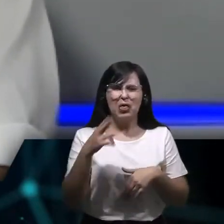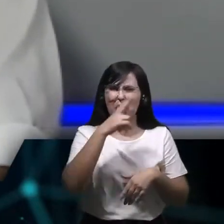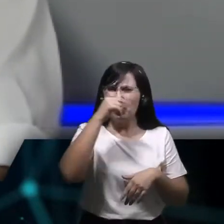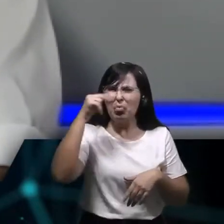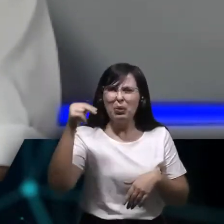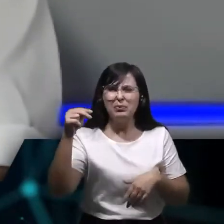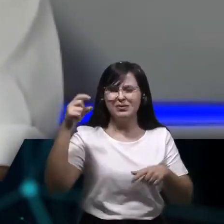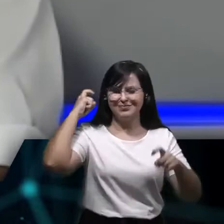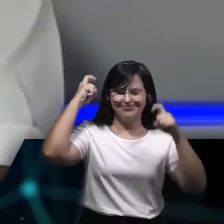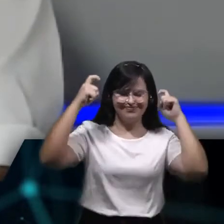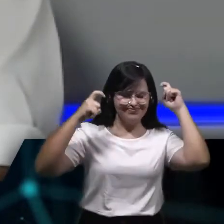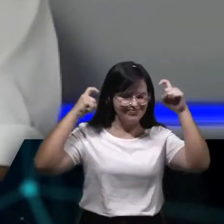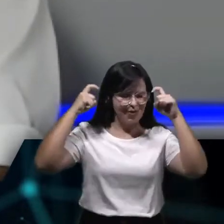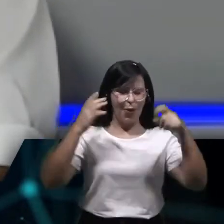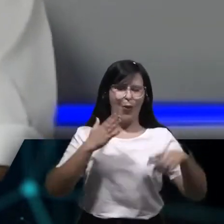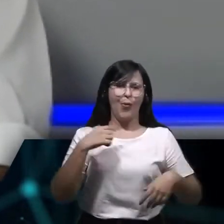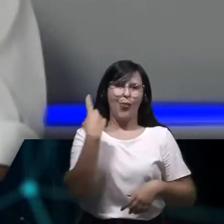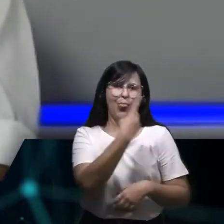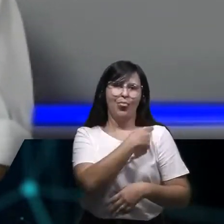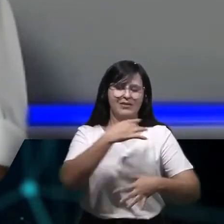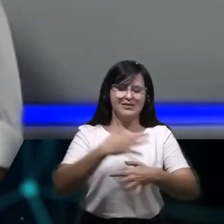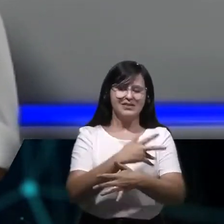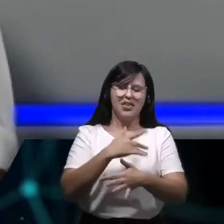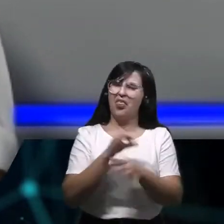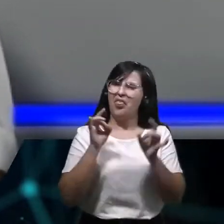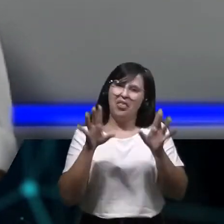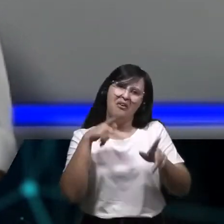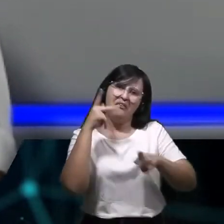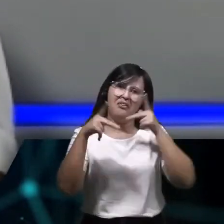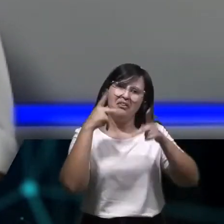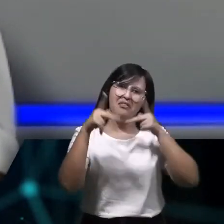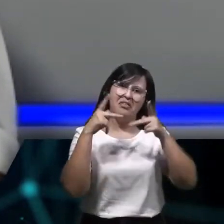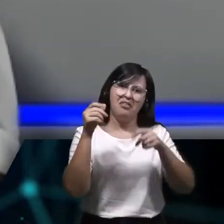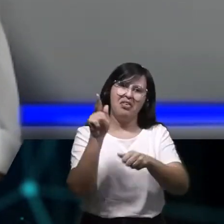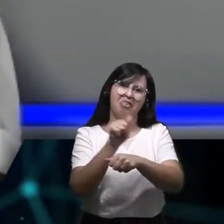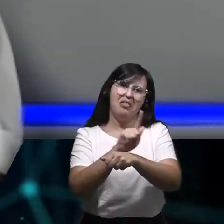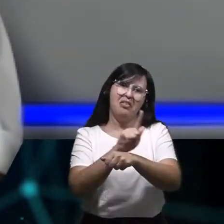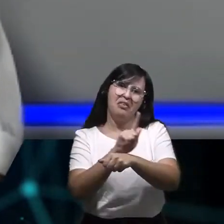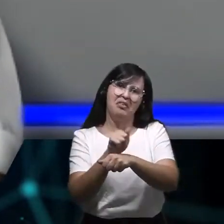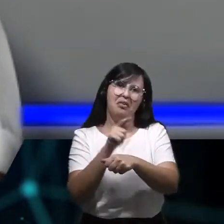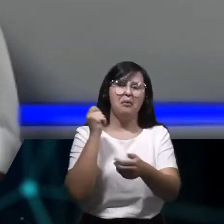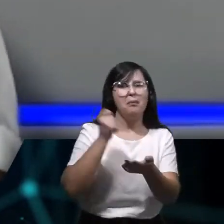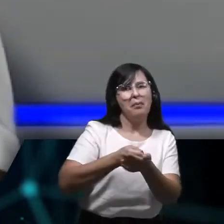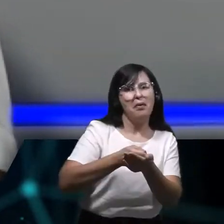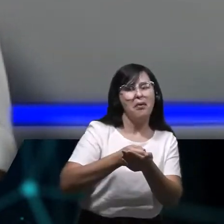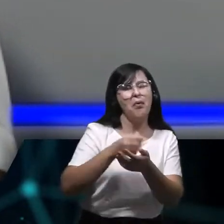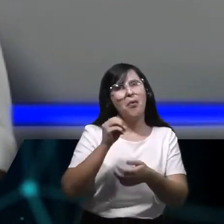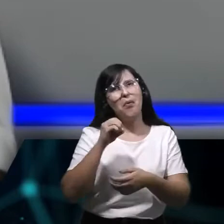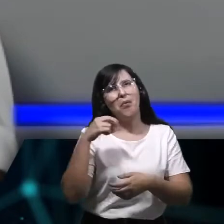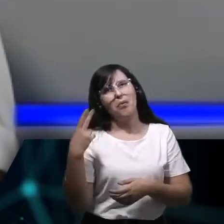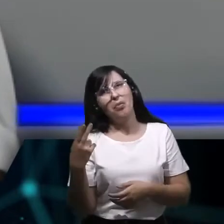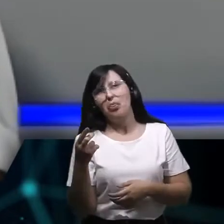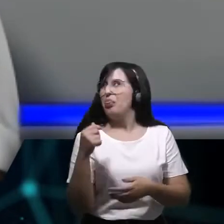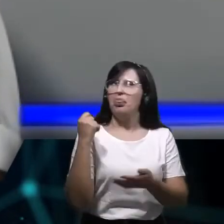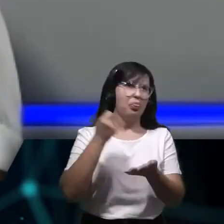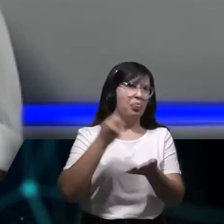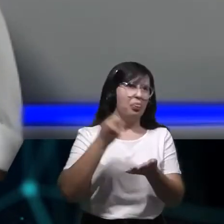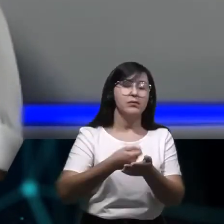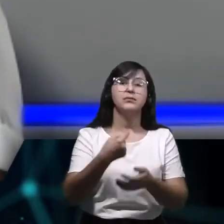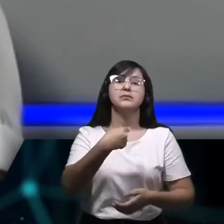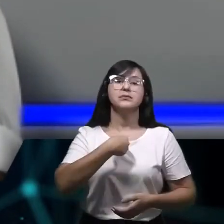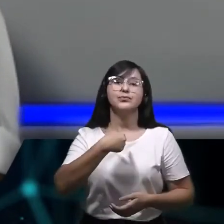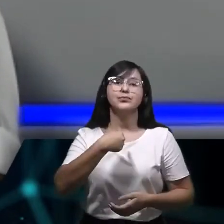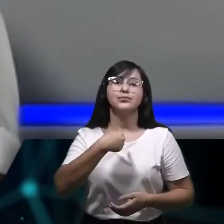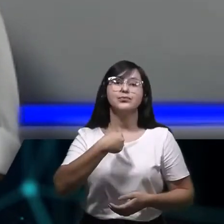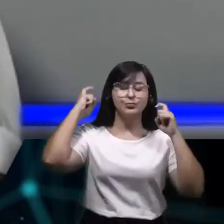se preocuparam com o nosso município, só fala na gestão, que pagou em dia, o outro que não pagou, né? E eu estou